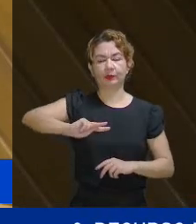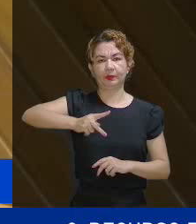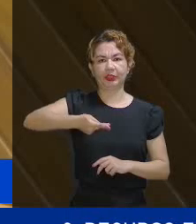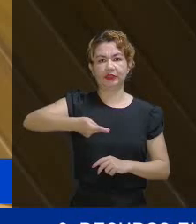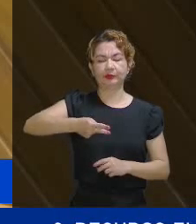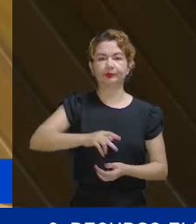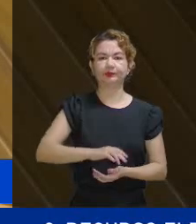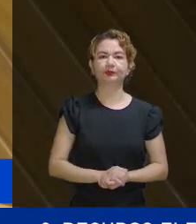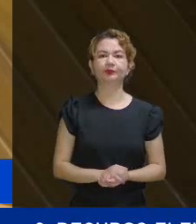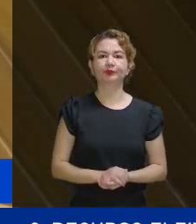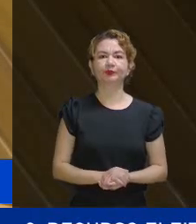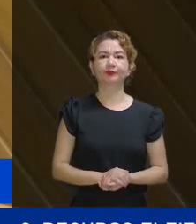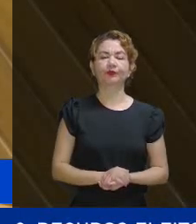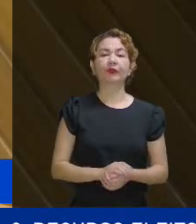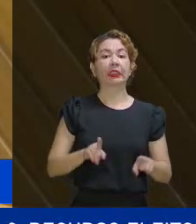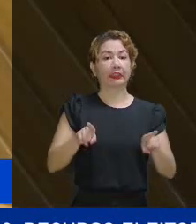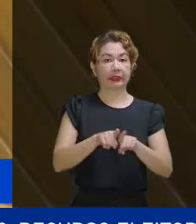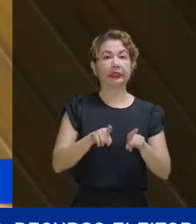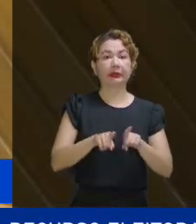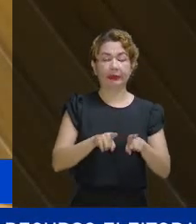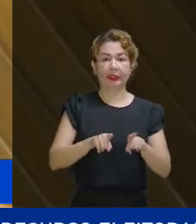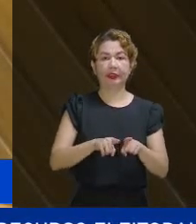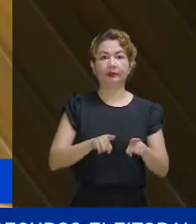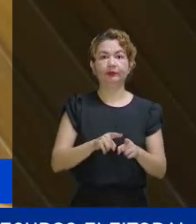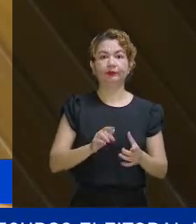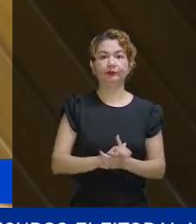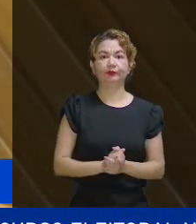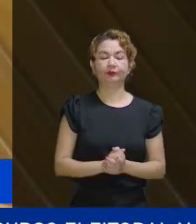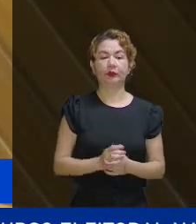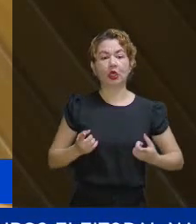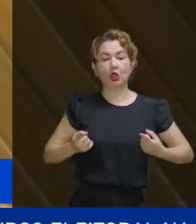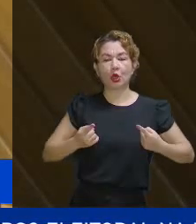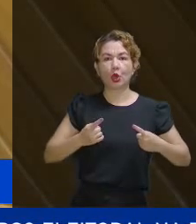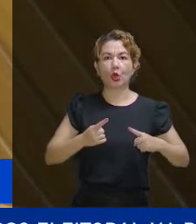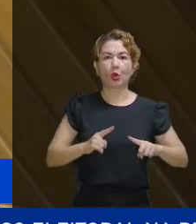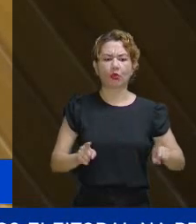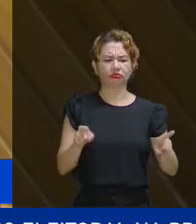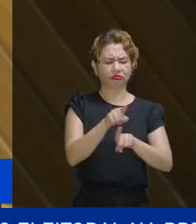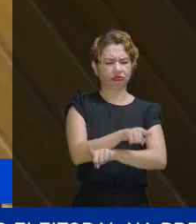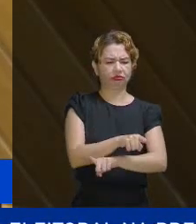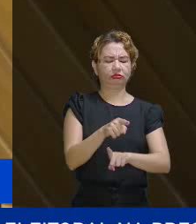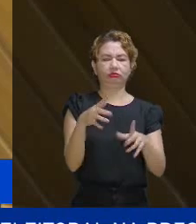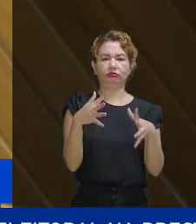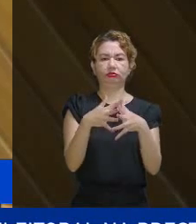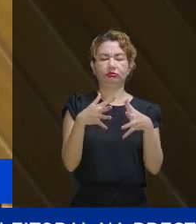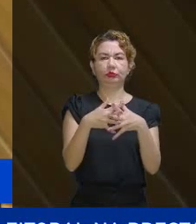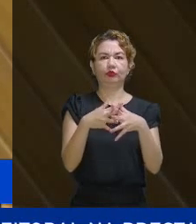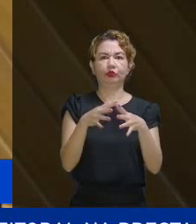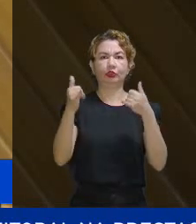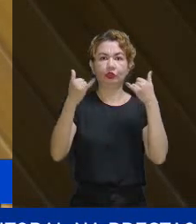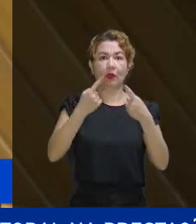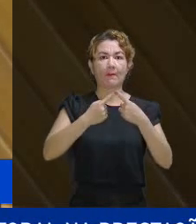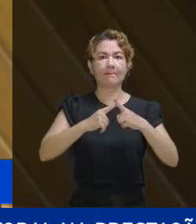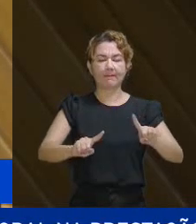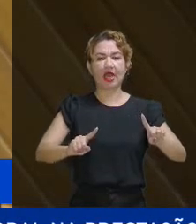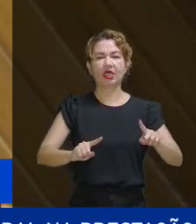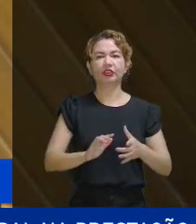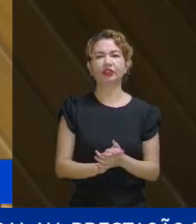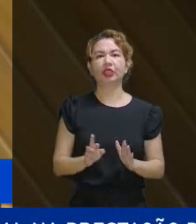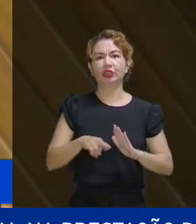O órgão ministerial se insurge também contra a suposta contradição de informações. Porém, a resolução